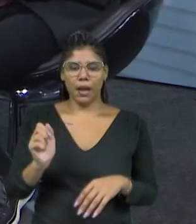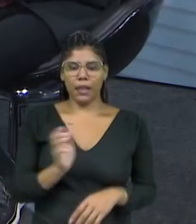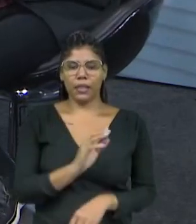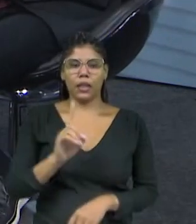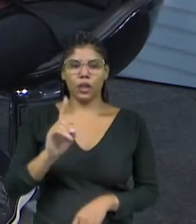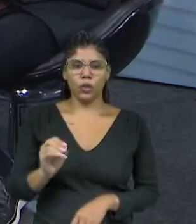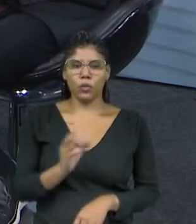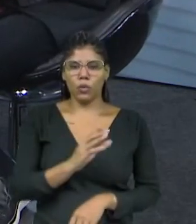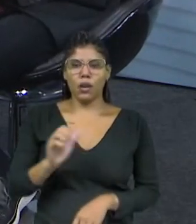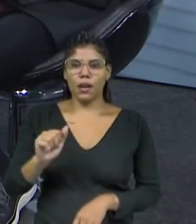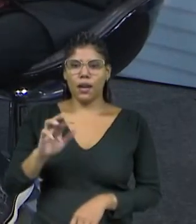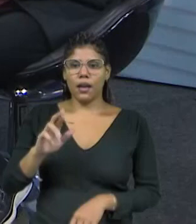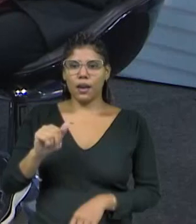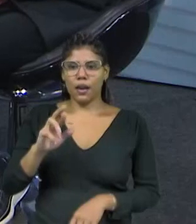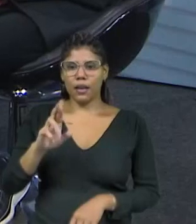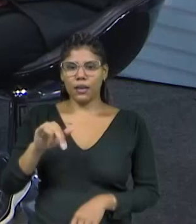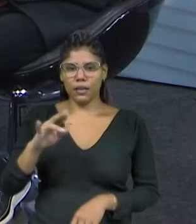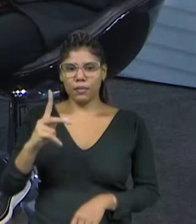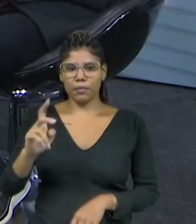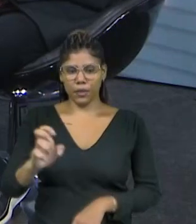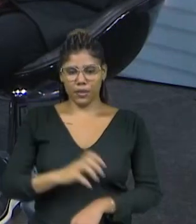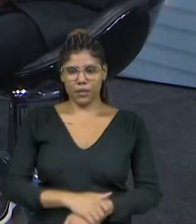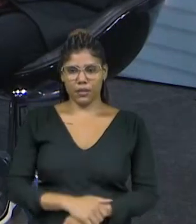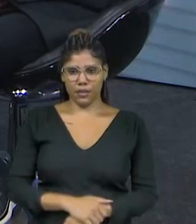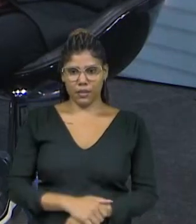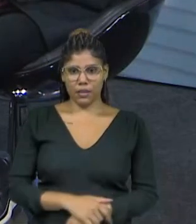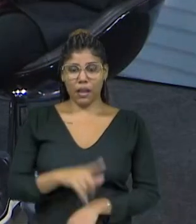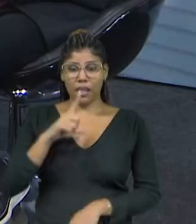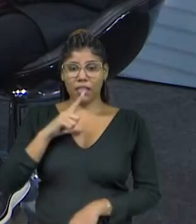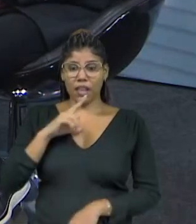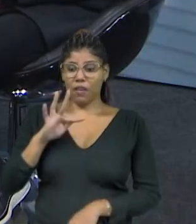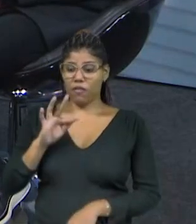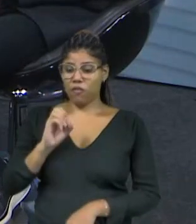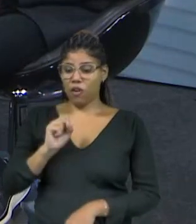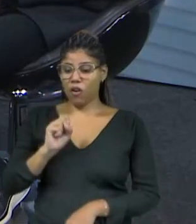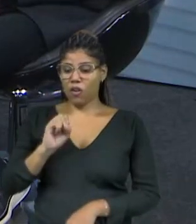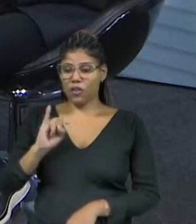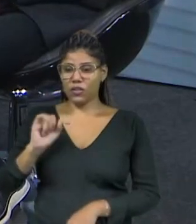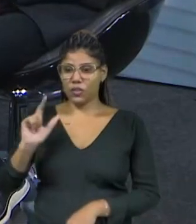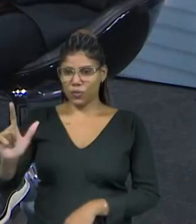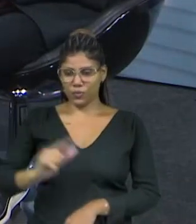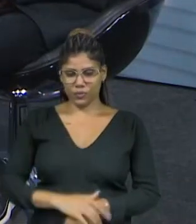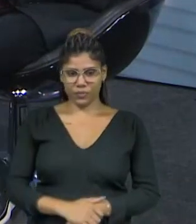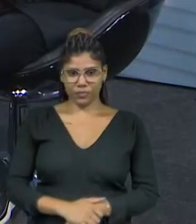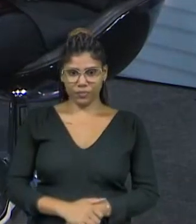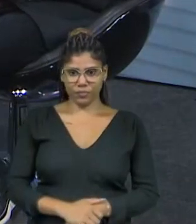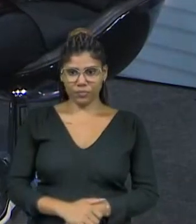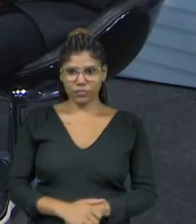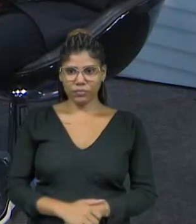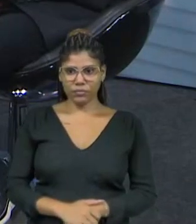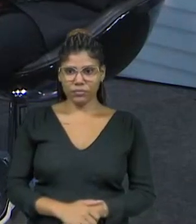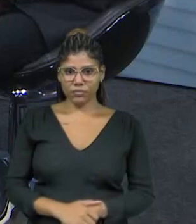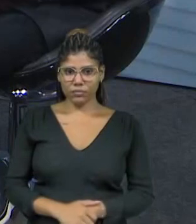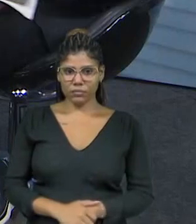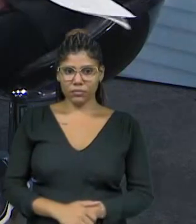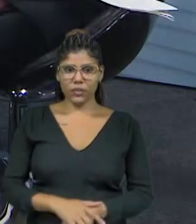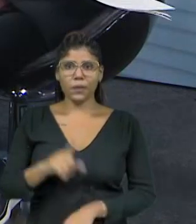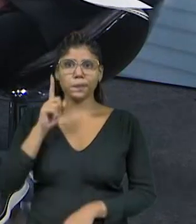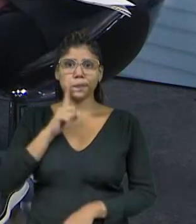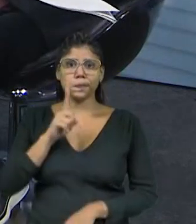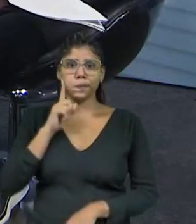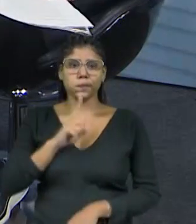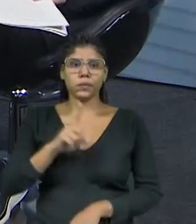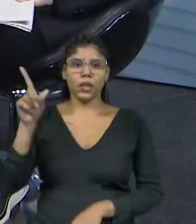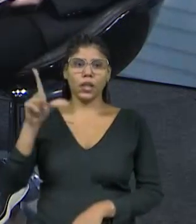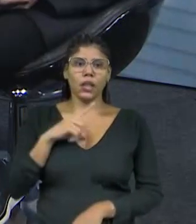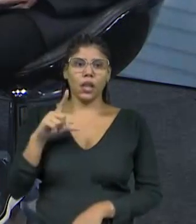questão dos fósseis. Dos fósseis. Né? Isso é conhecido mundialmente e a gente explora. Muito pouco. Menos disso, o pessoal explora lá fora. Pronto, você vai para os Estados Unidos, tem... vou lá